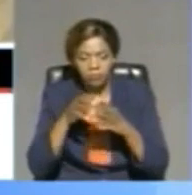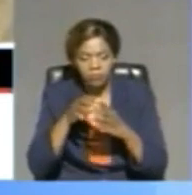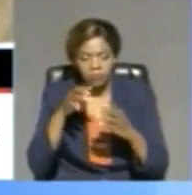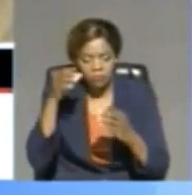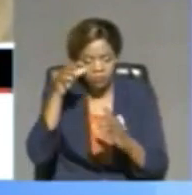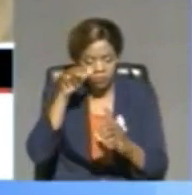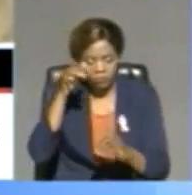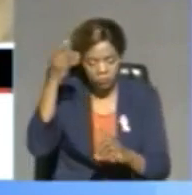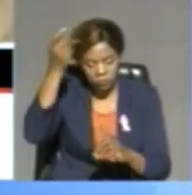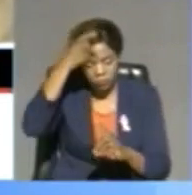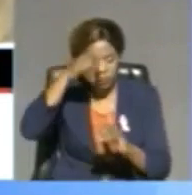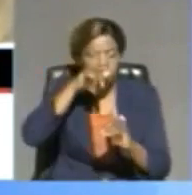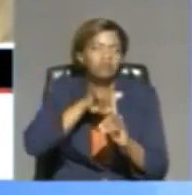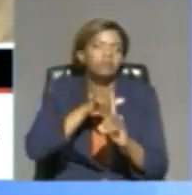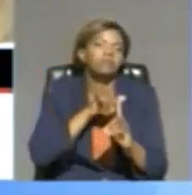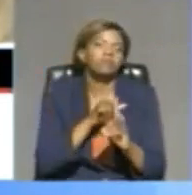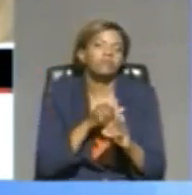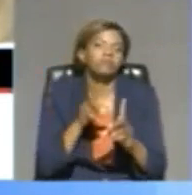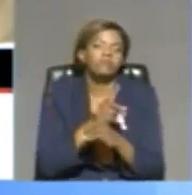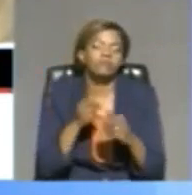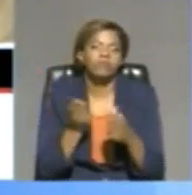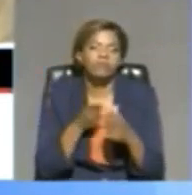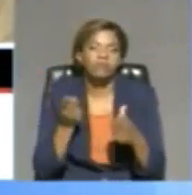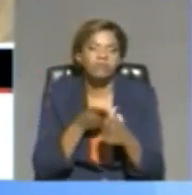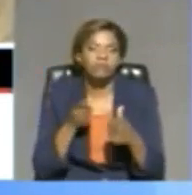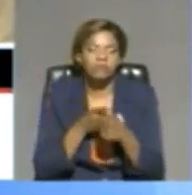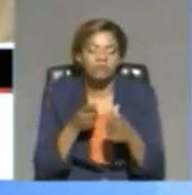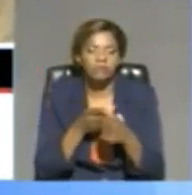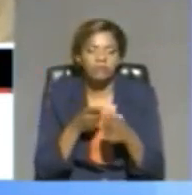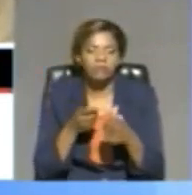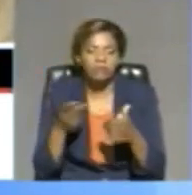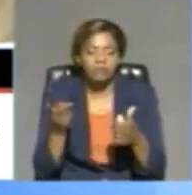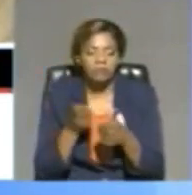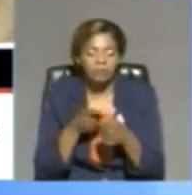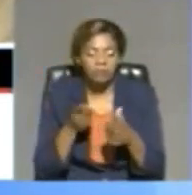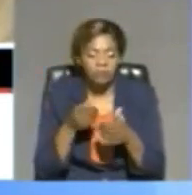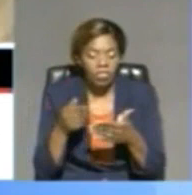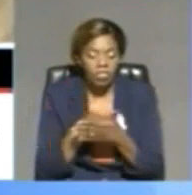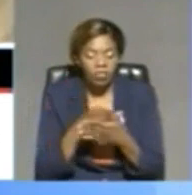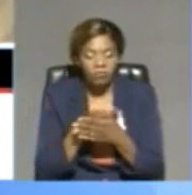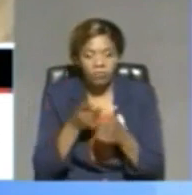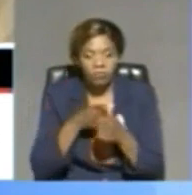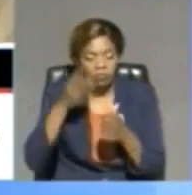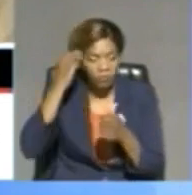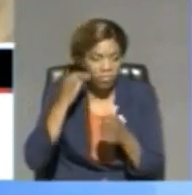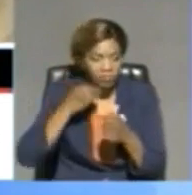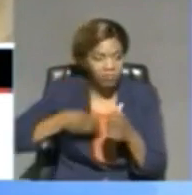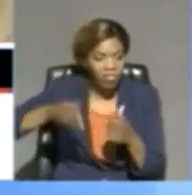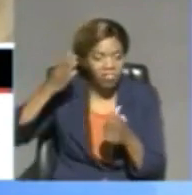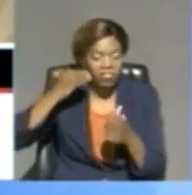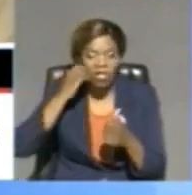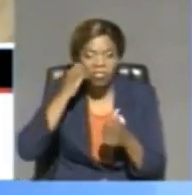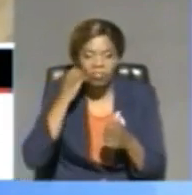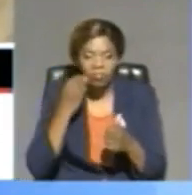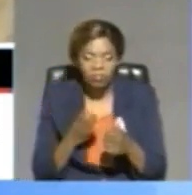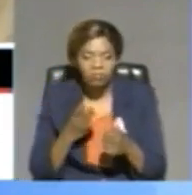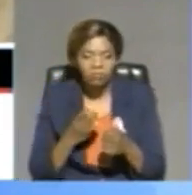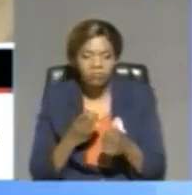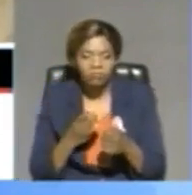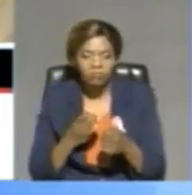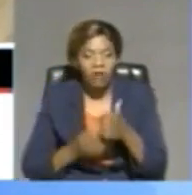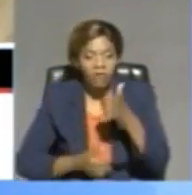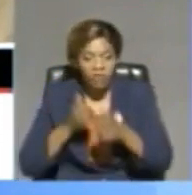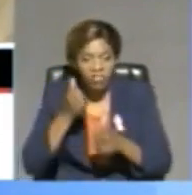Porque o novo primeiro-ministro britânico, ele foi derrotado recentemente por Liz Truss